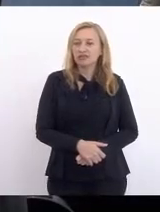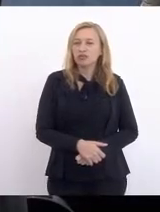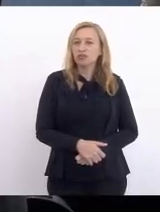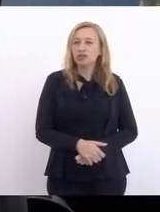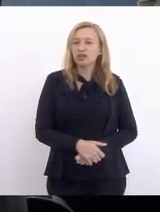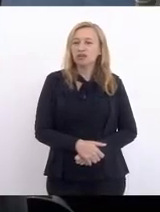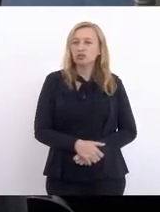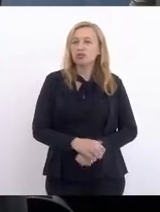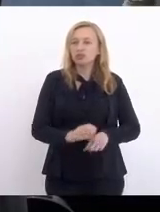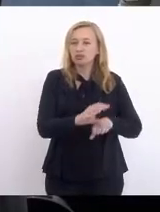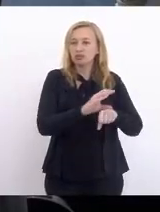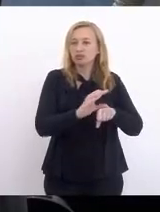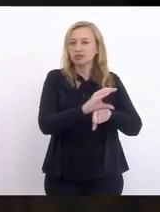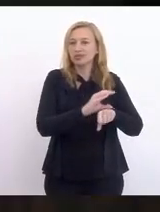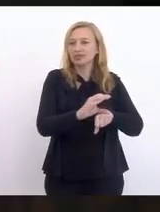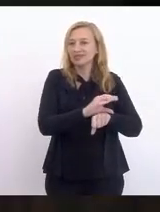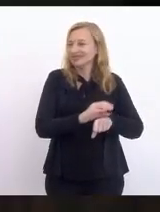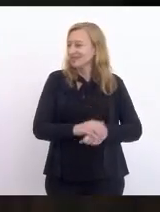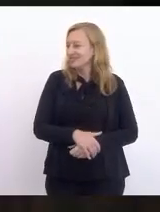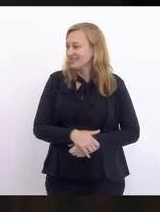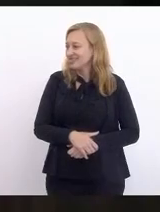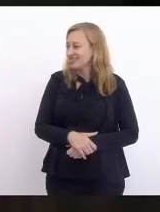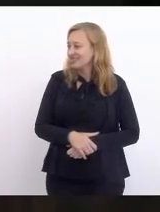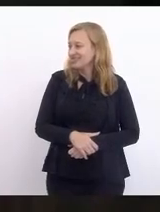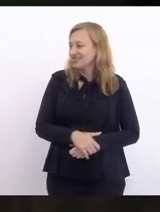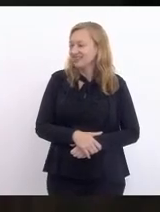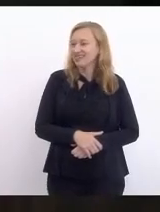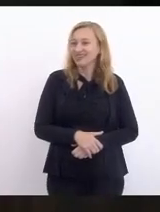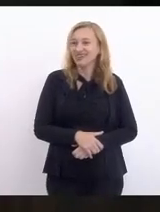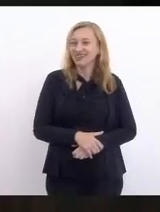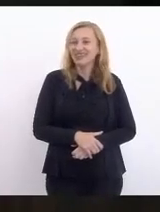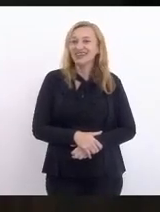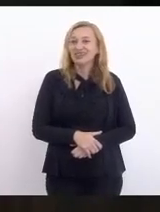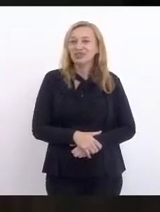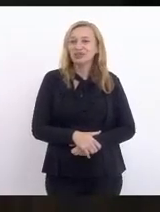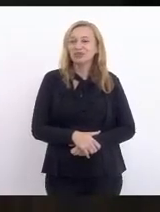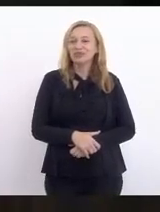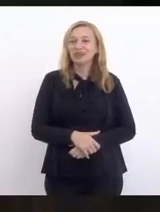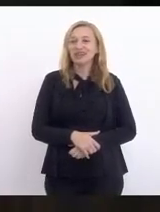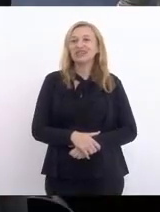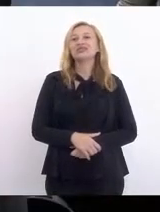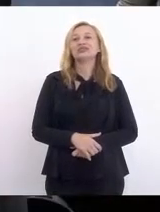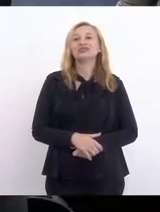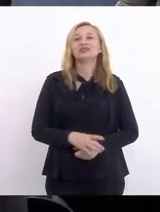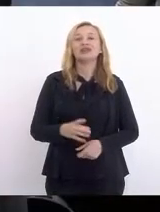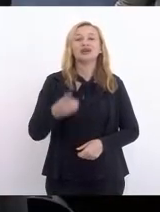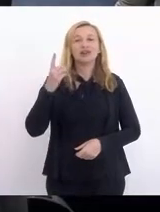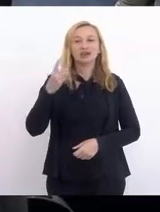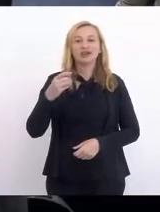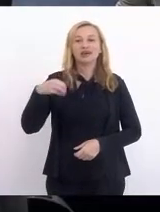a funcionalidade ela começou a defesa do meio ambiente Você tá Gustavo Schmitt on